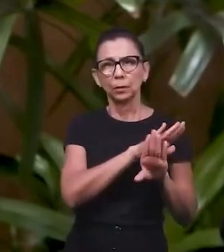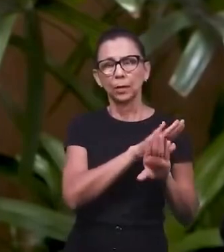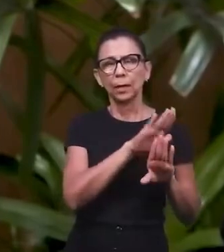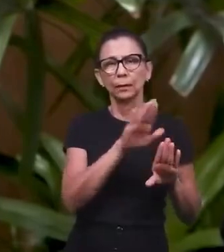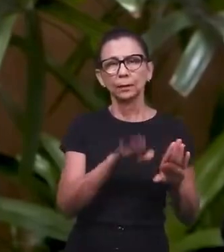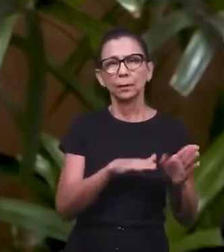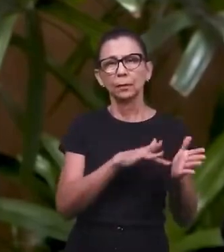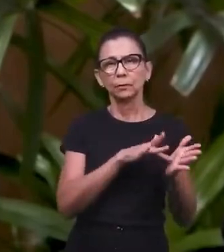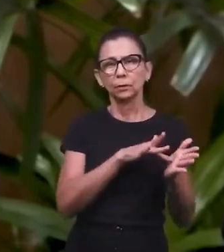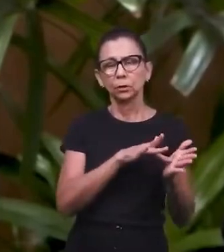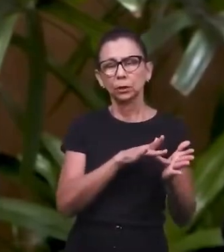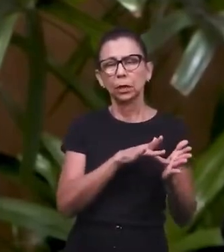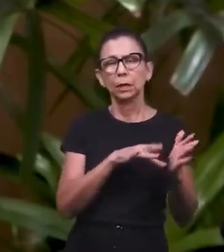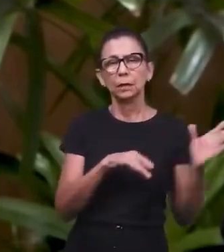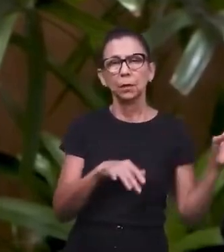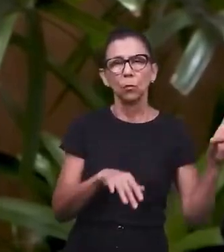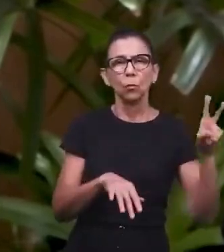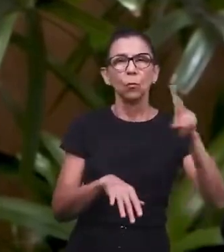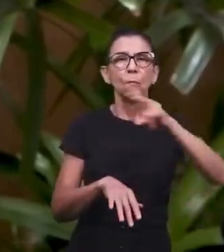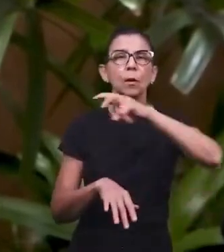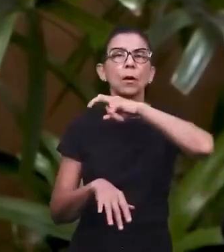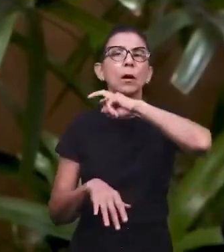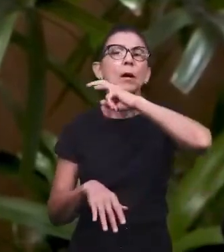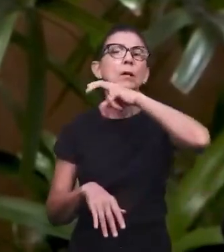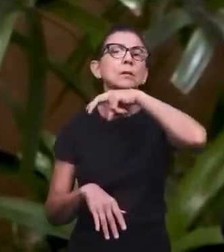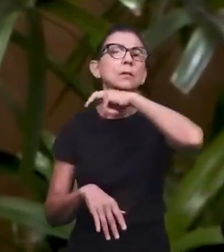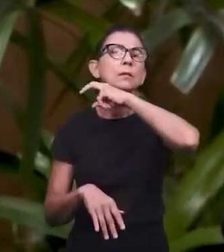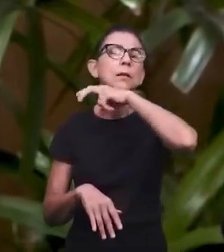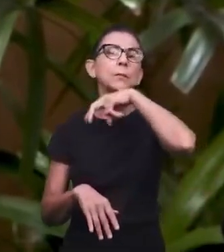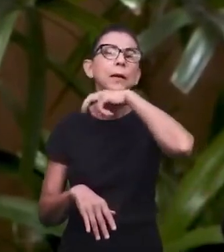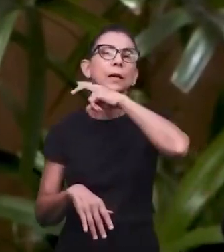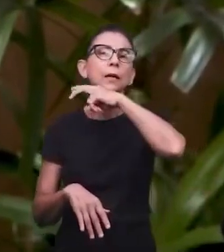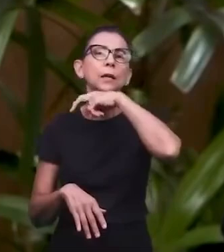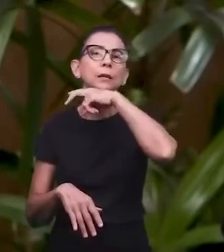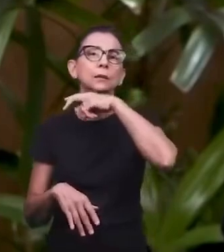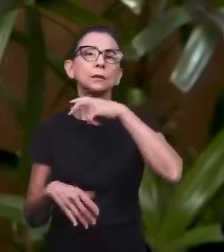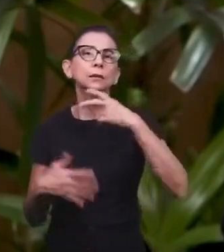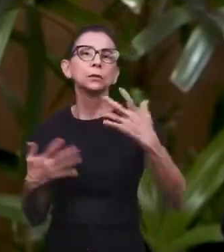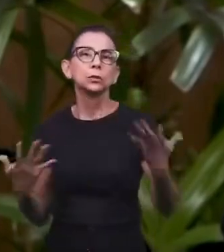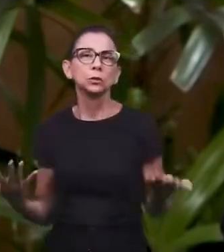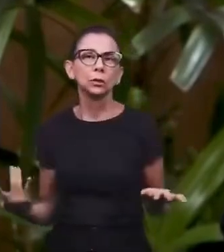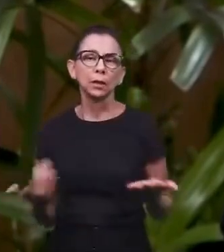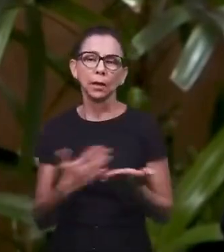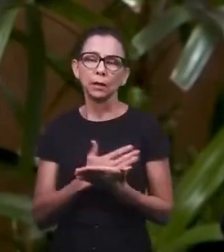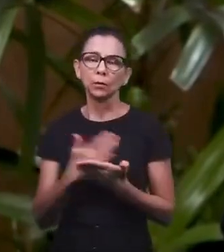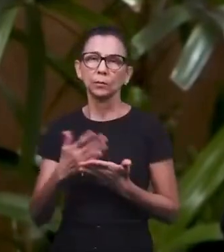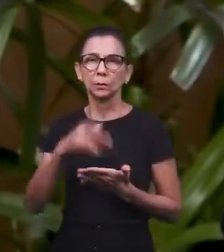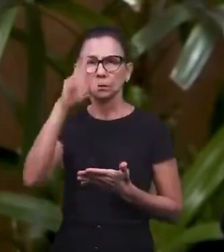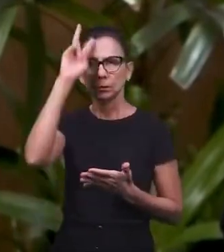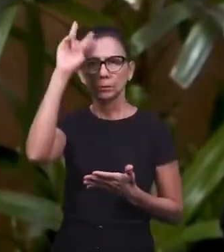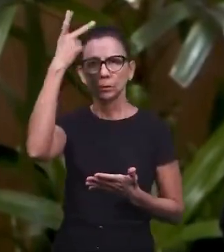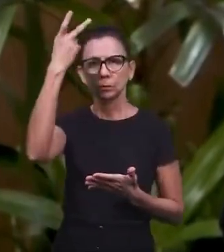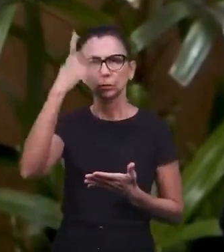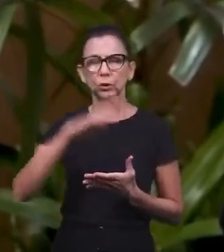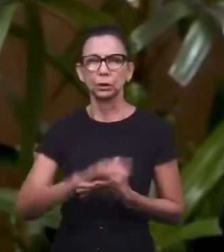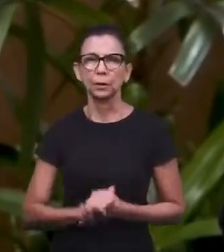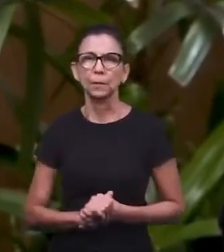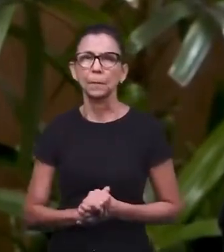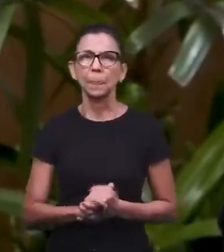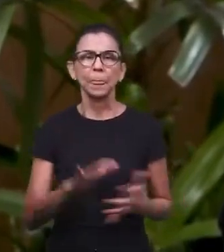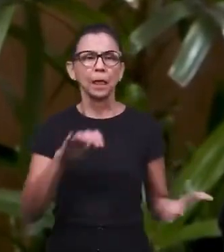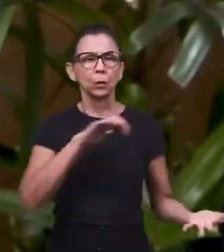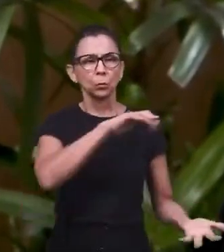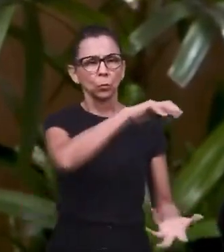rebelião porque é o homem toda a criação está sujeita a Deus né Nós temos leis naturais que regem todo o